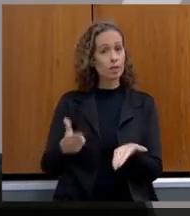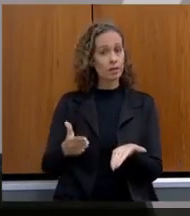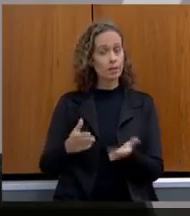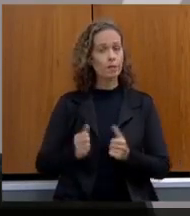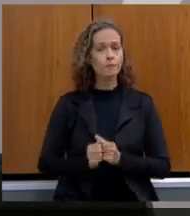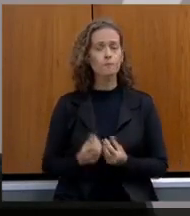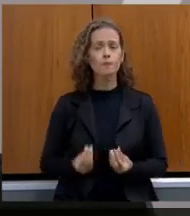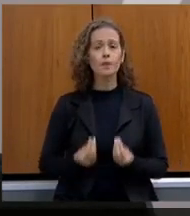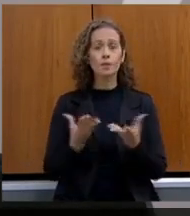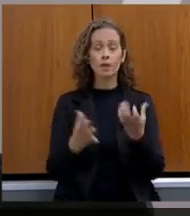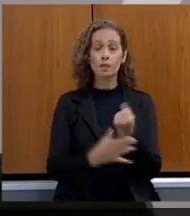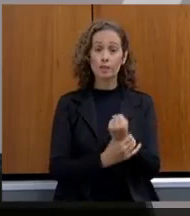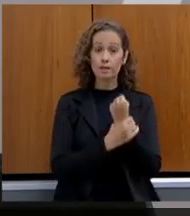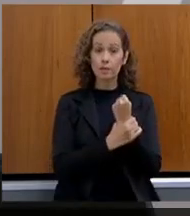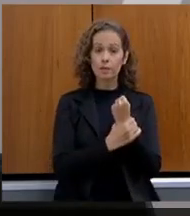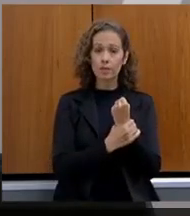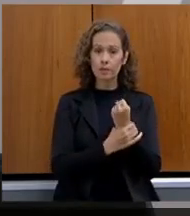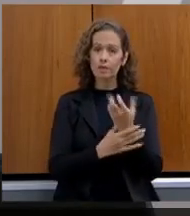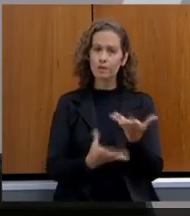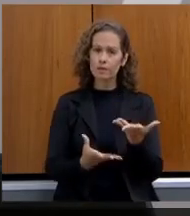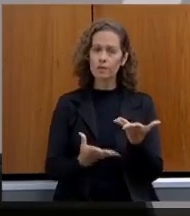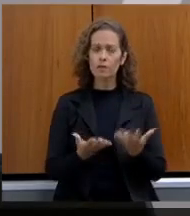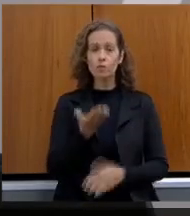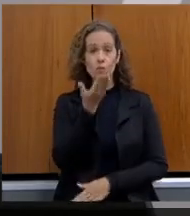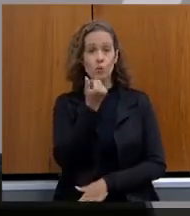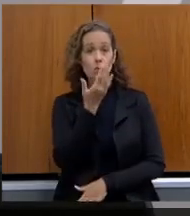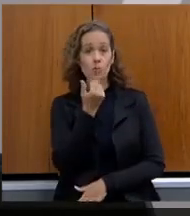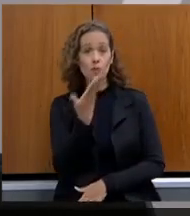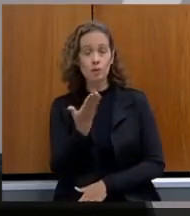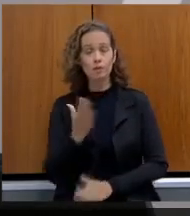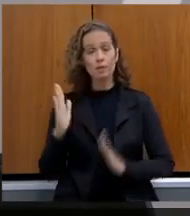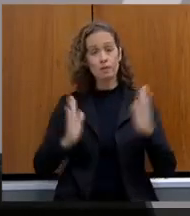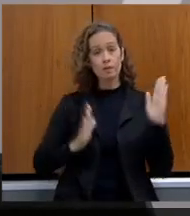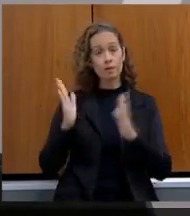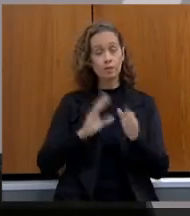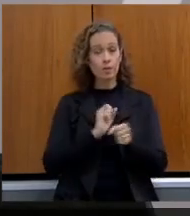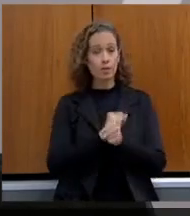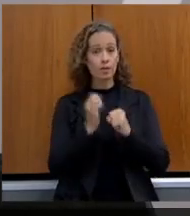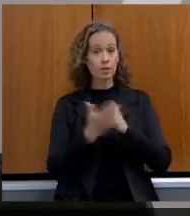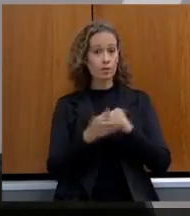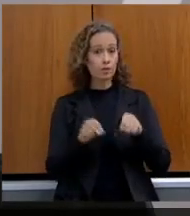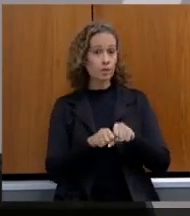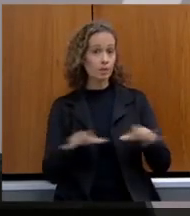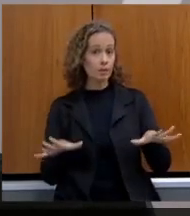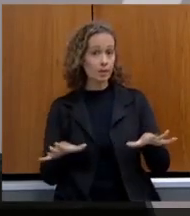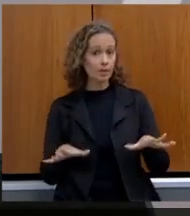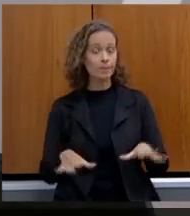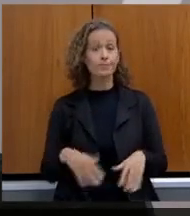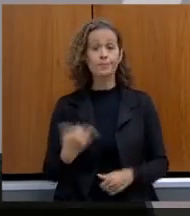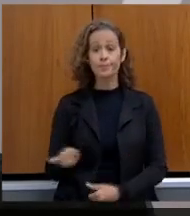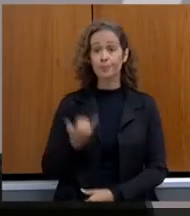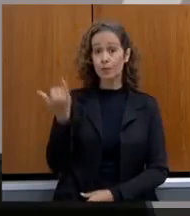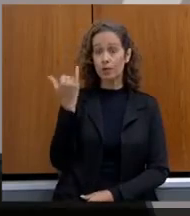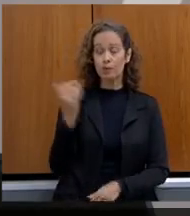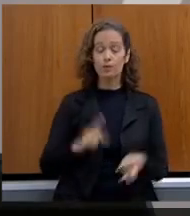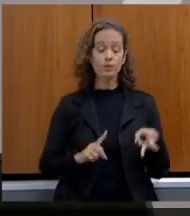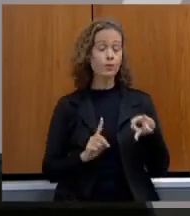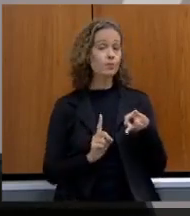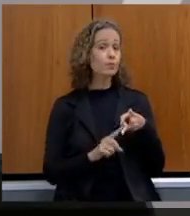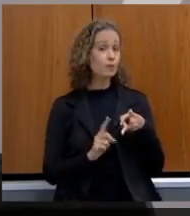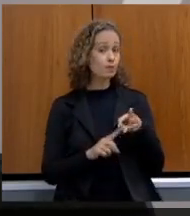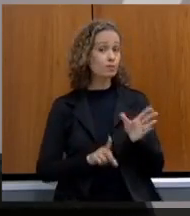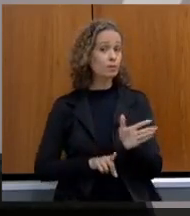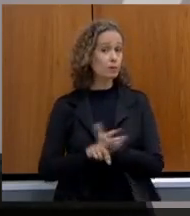garantir a segurança alimentar os alunos durante a pandemia Outro ponto muito importante e o terceiro